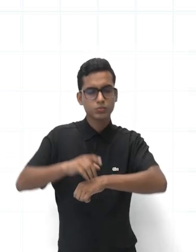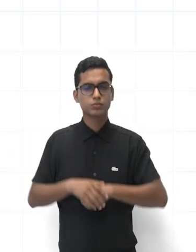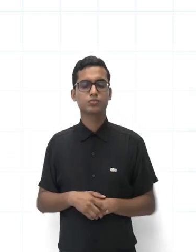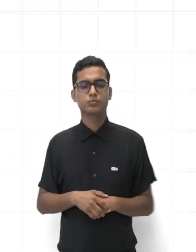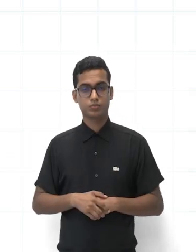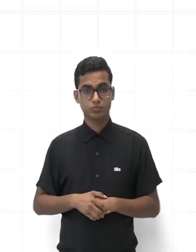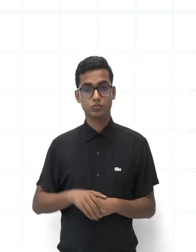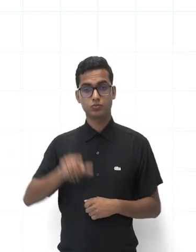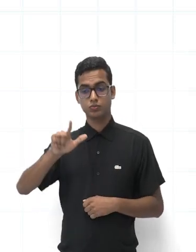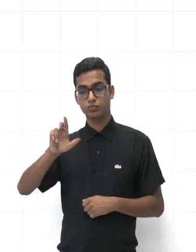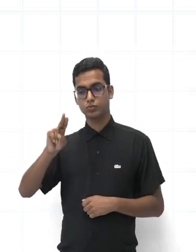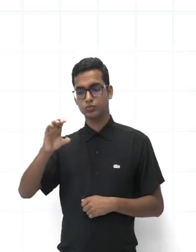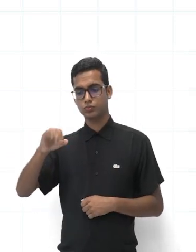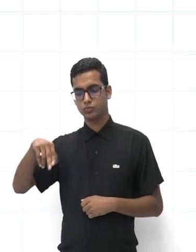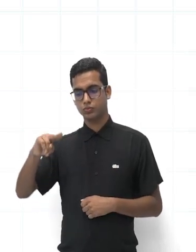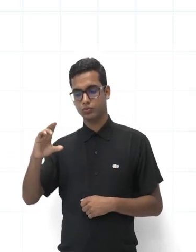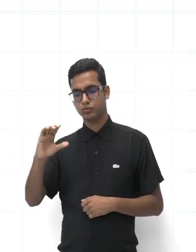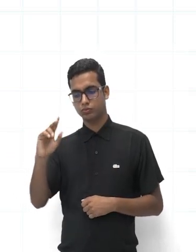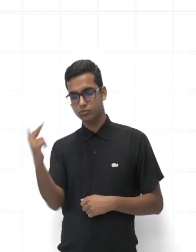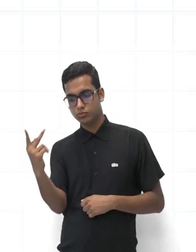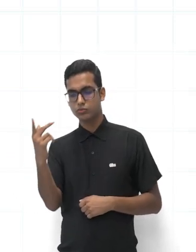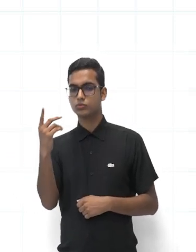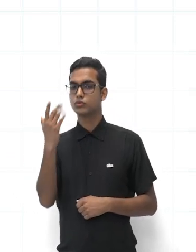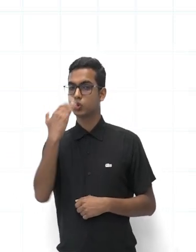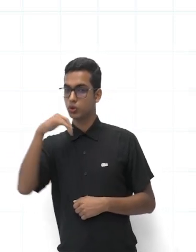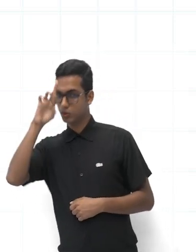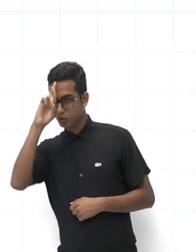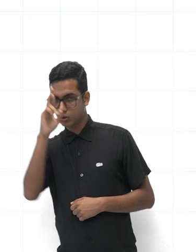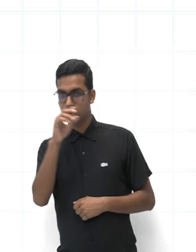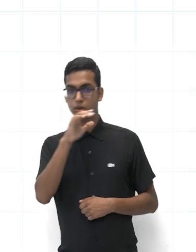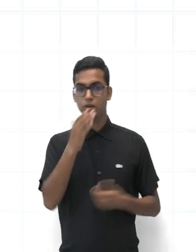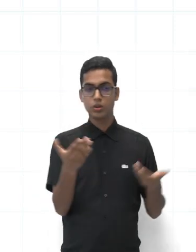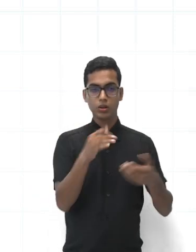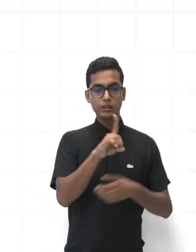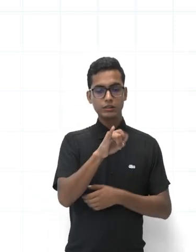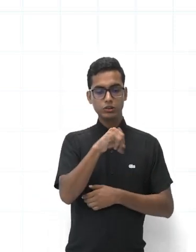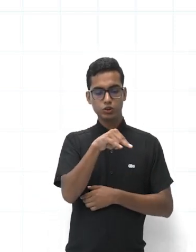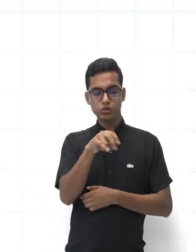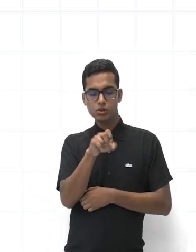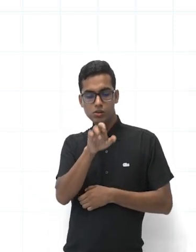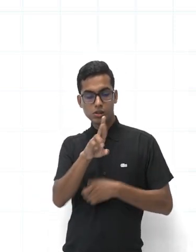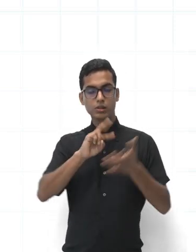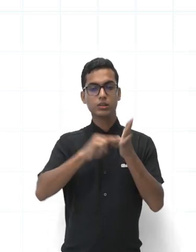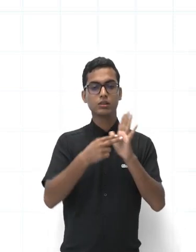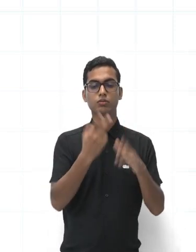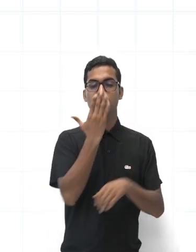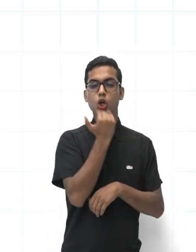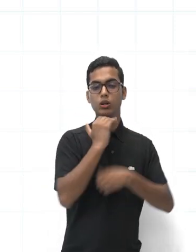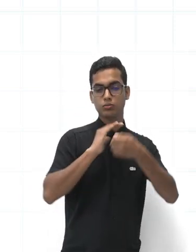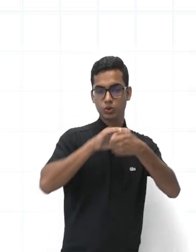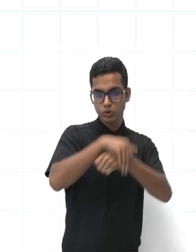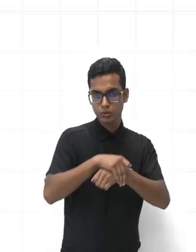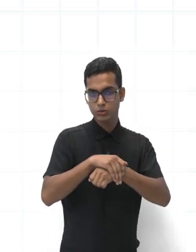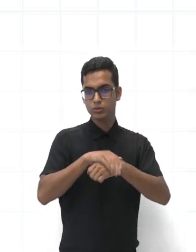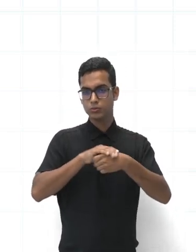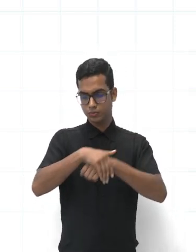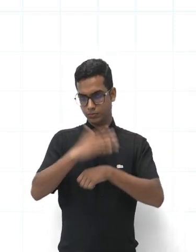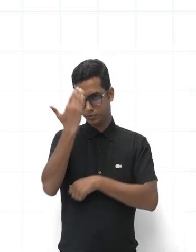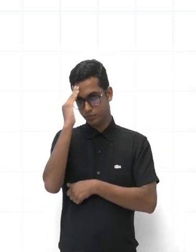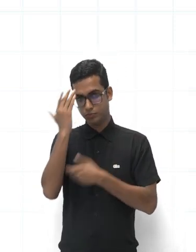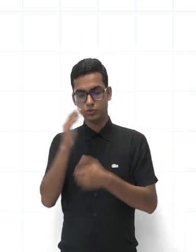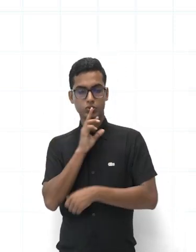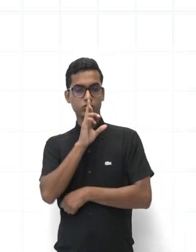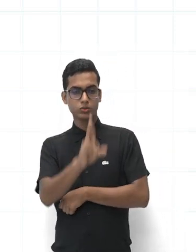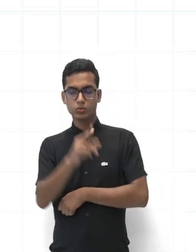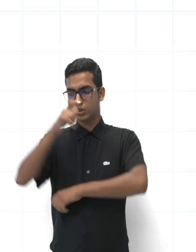almoçar. E ele fala assim, I have dinner at 8 p.m. Então, eu janto às 8 da